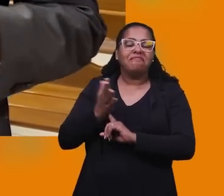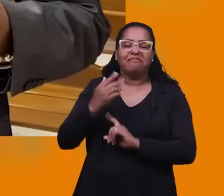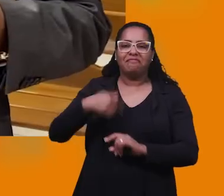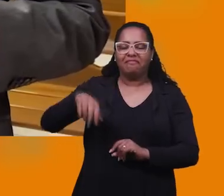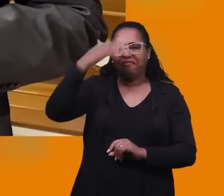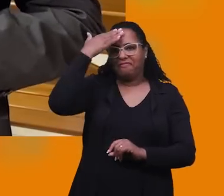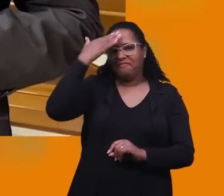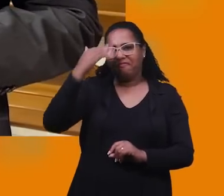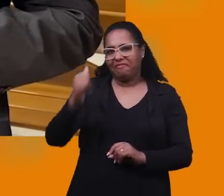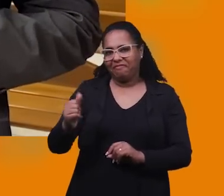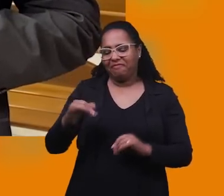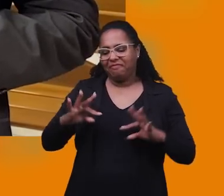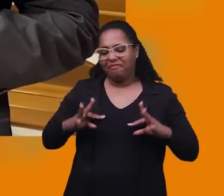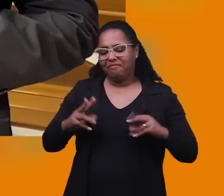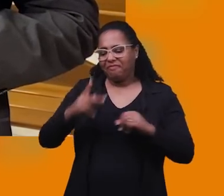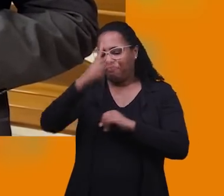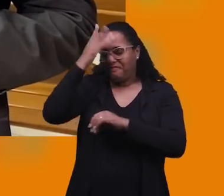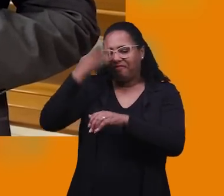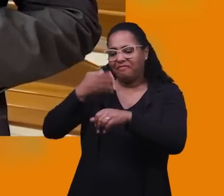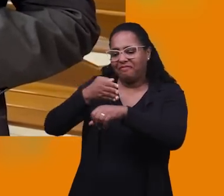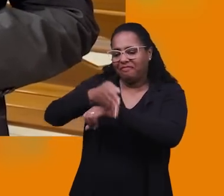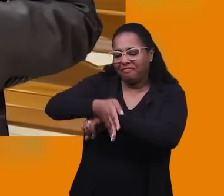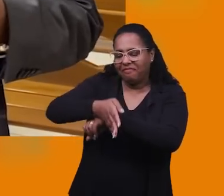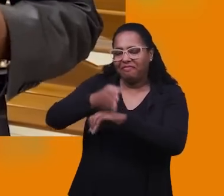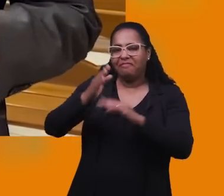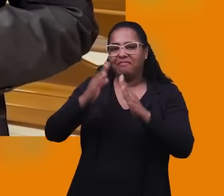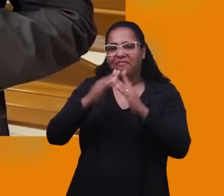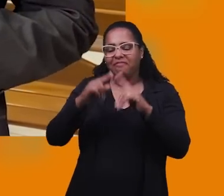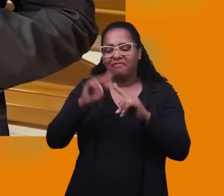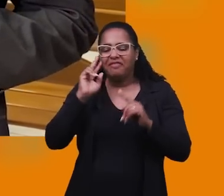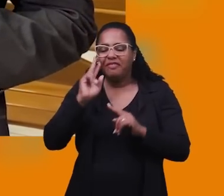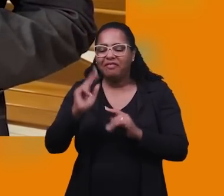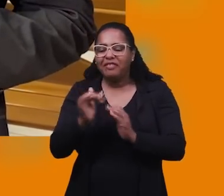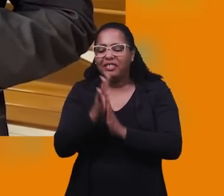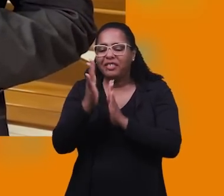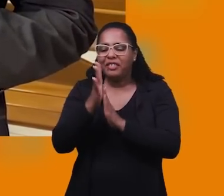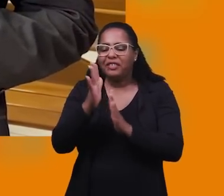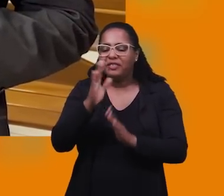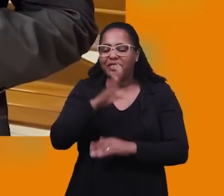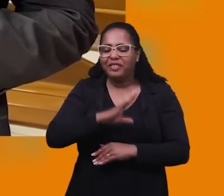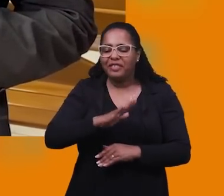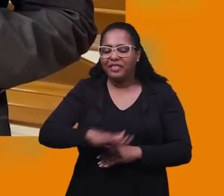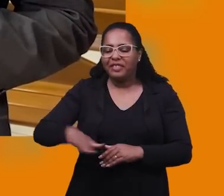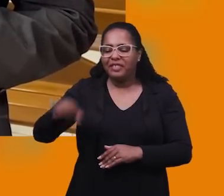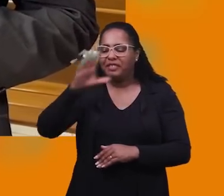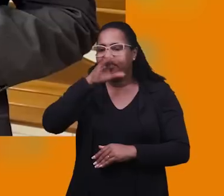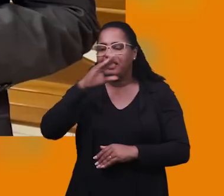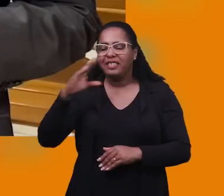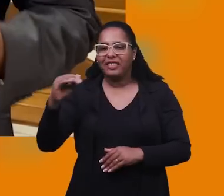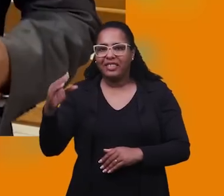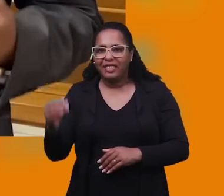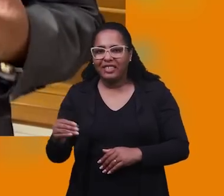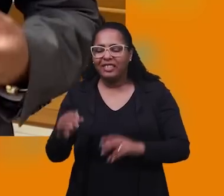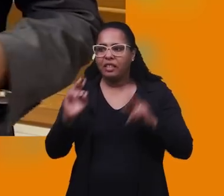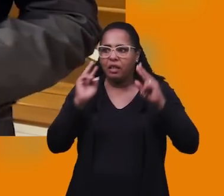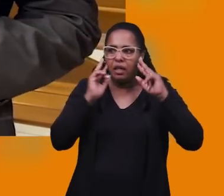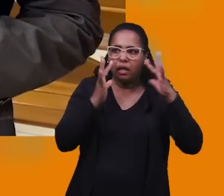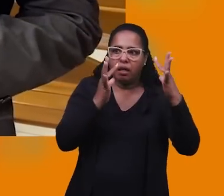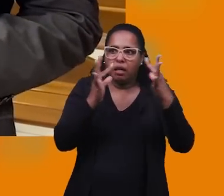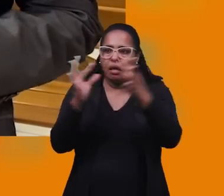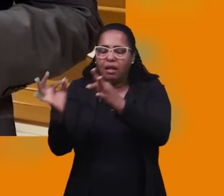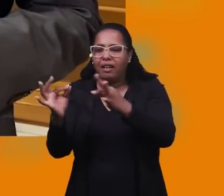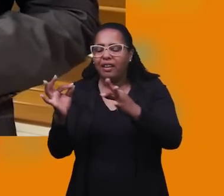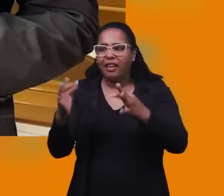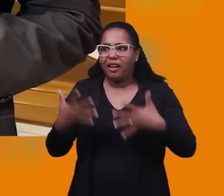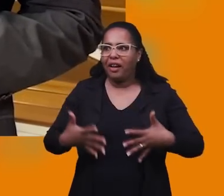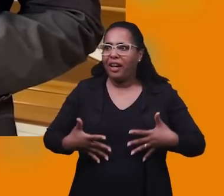porque sabemos que todos que entram na igreja, e o louvor de crianças, intermediários e adolescentes têm sido muito